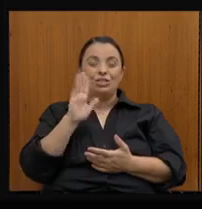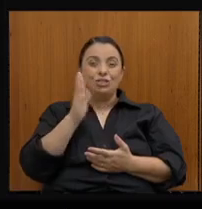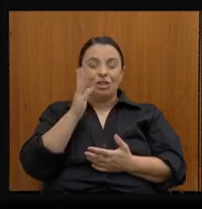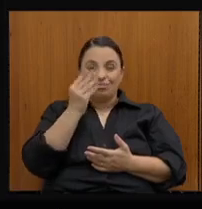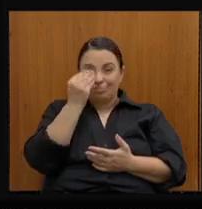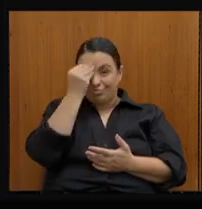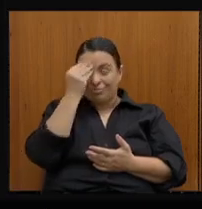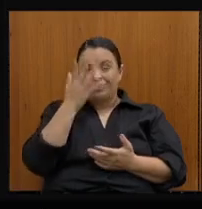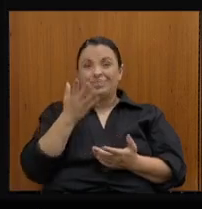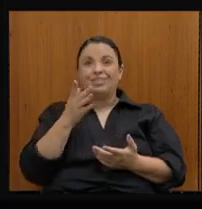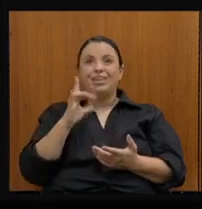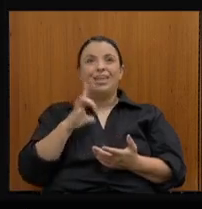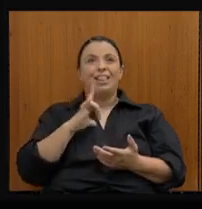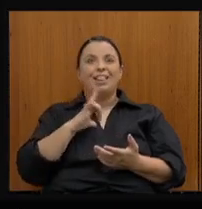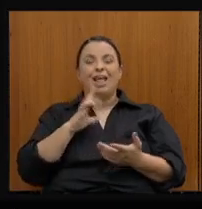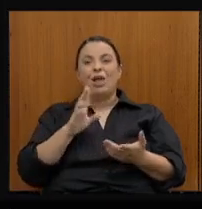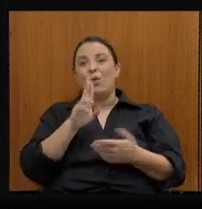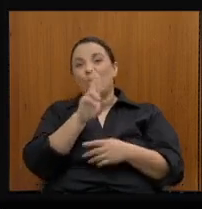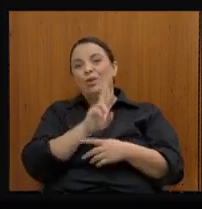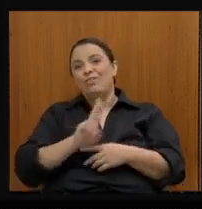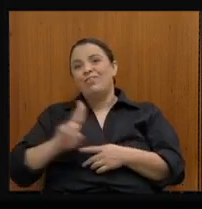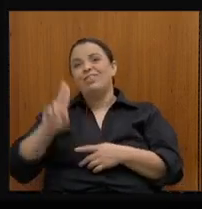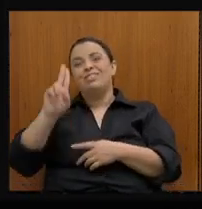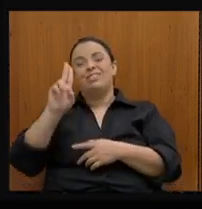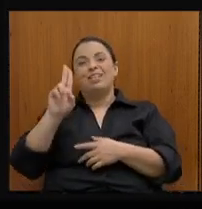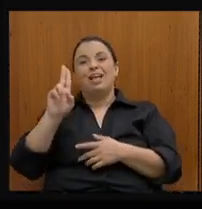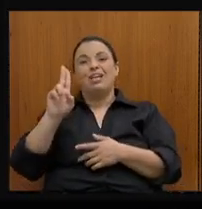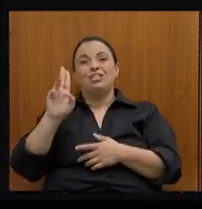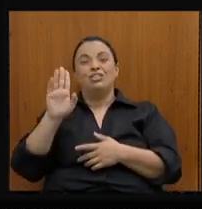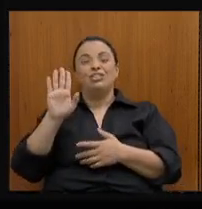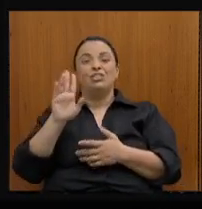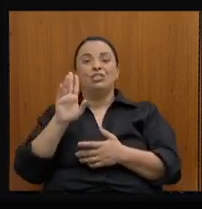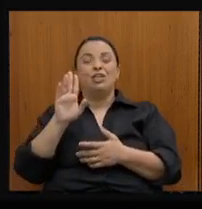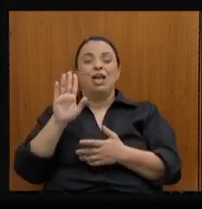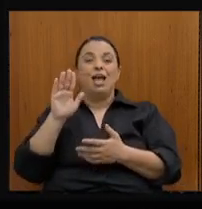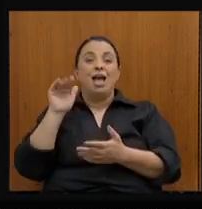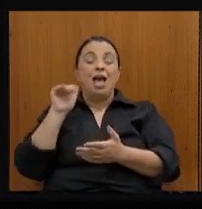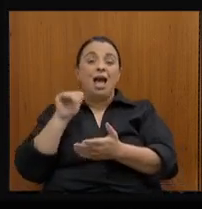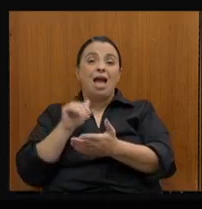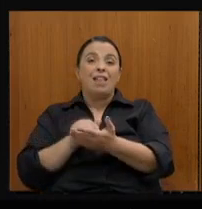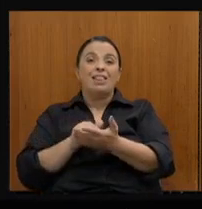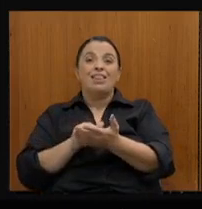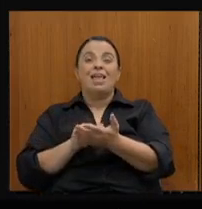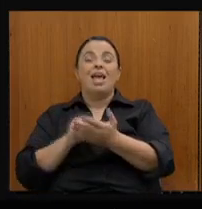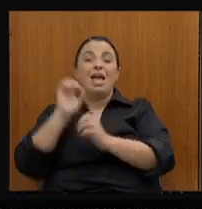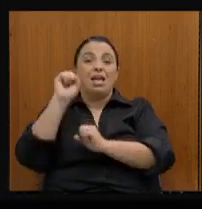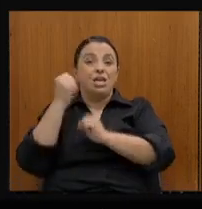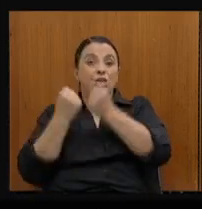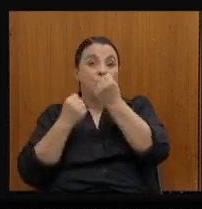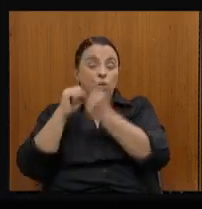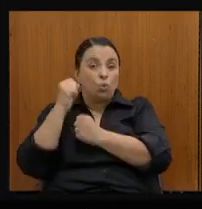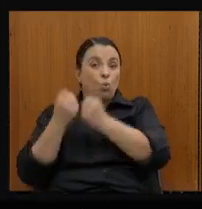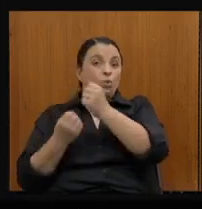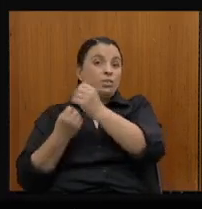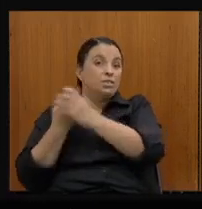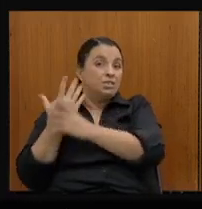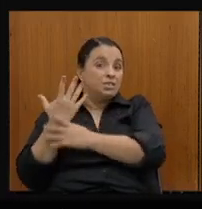mente vai desde a universidade o discurso dele comenta isso a criação de indústrias aqui